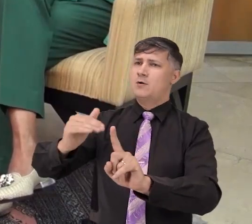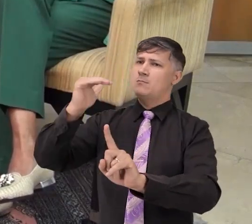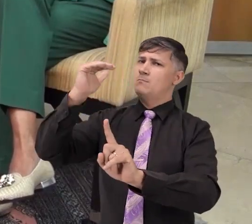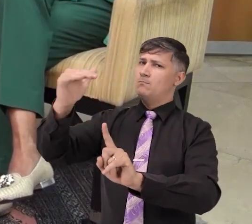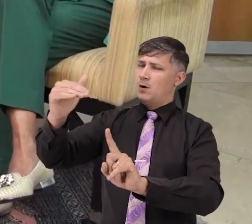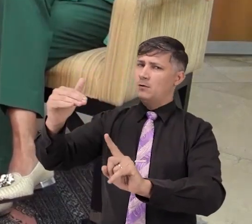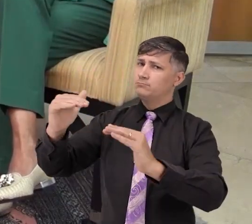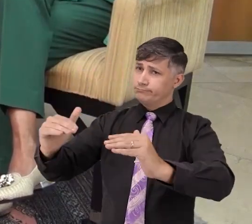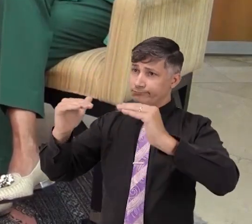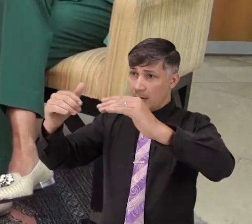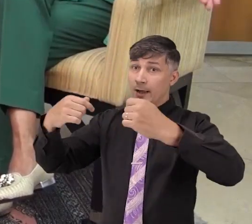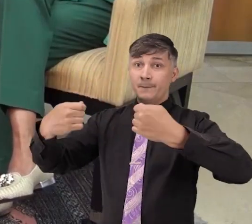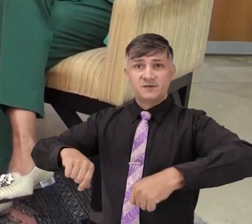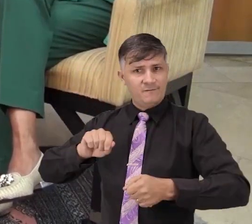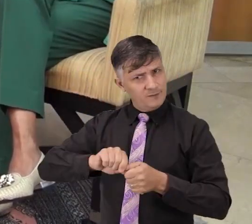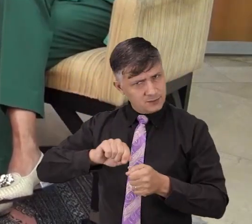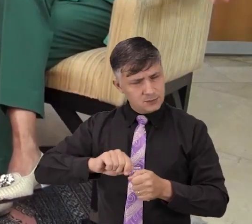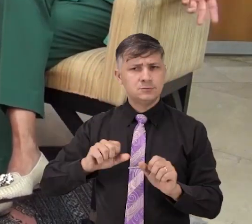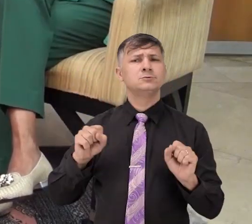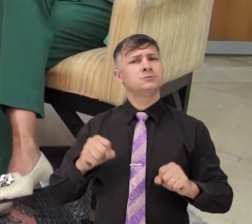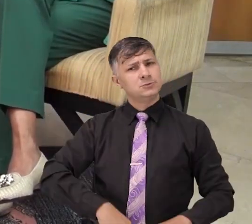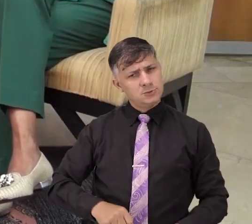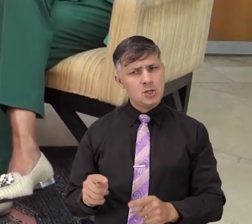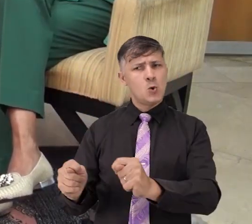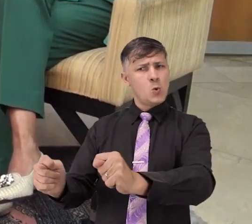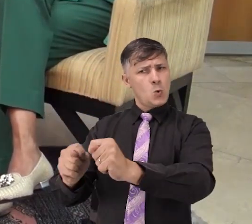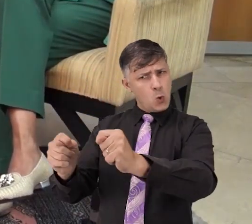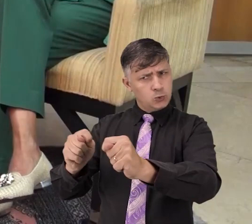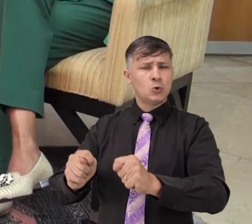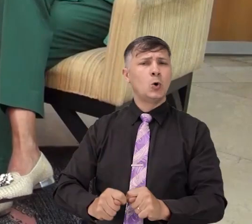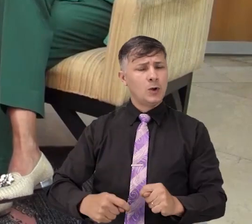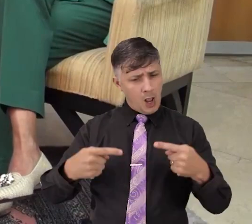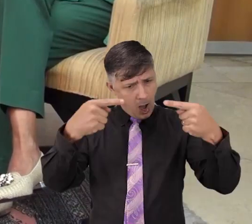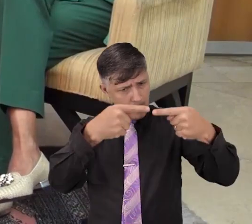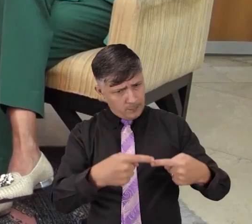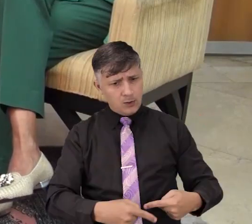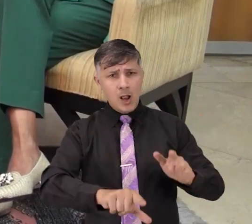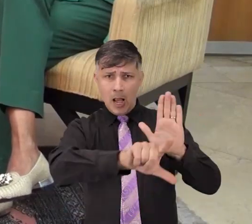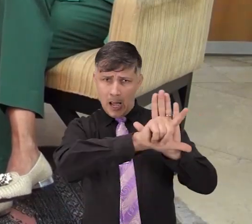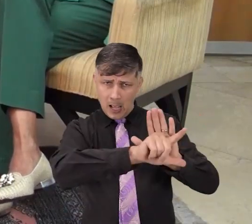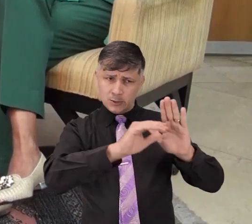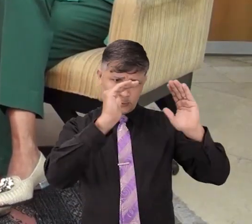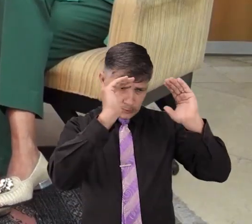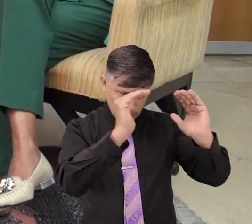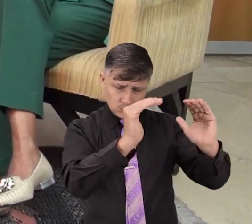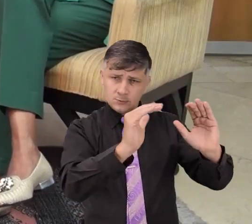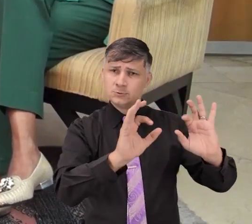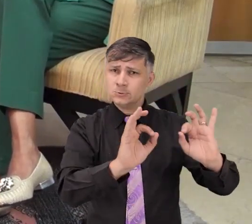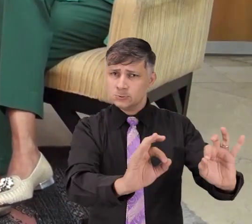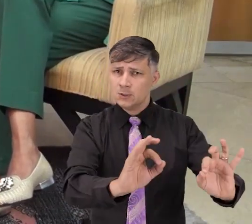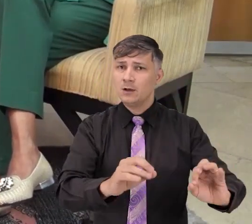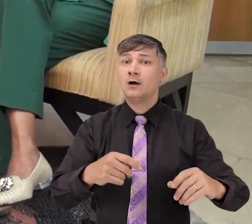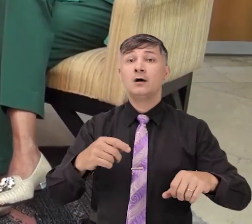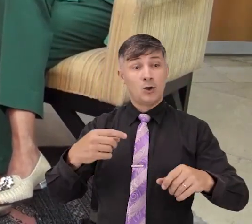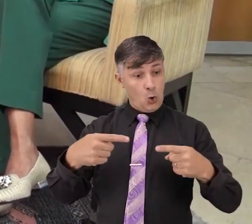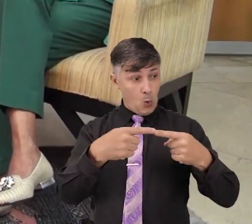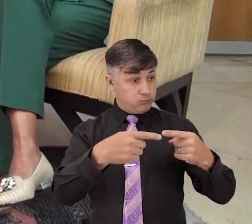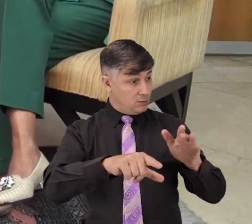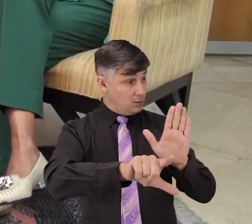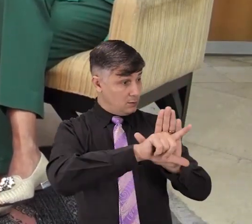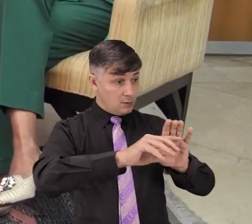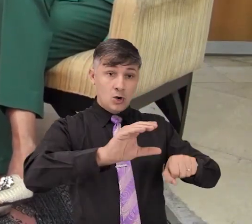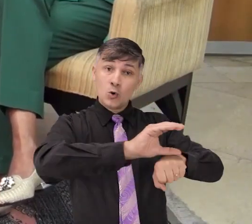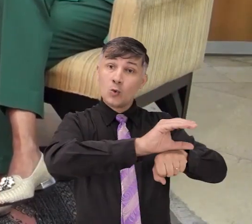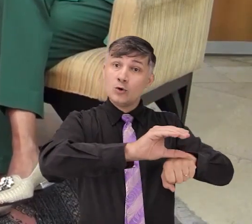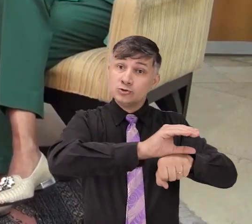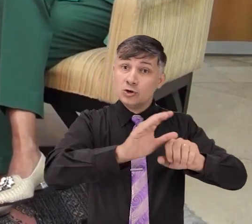ele tem que fazer, sim, o controle das convenções, da aplicação das convenções, até porque isso está na nossa Constituição, claro. Faz parte do